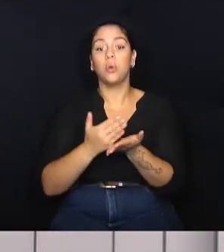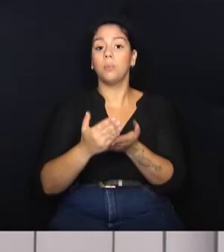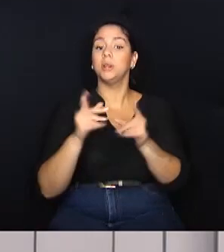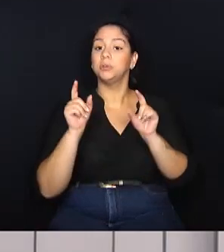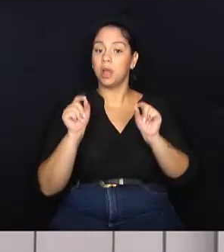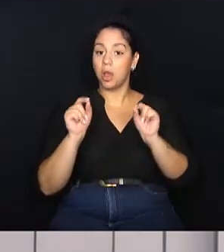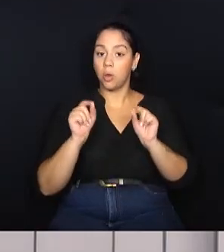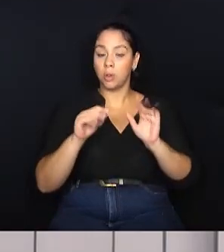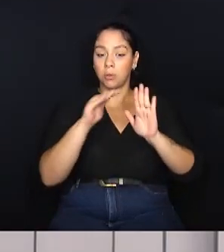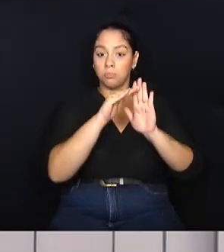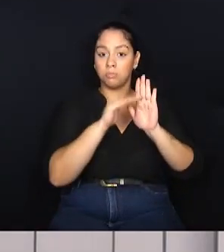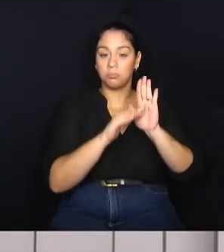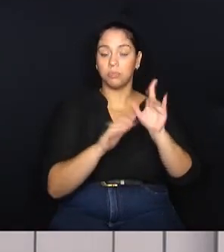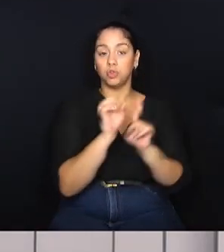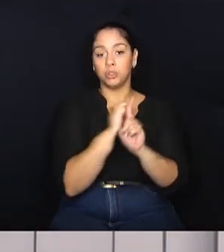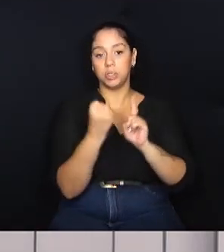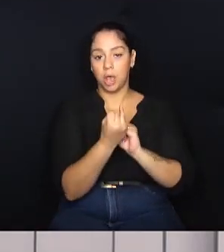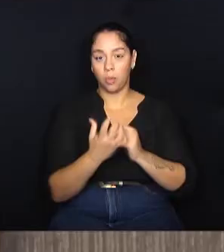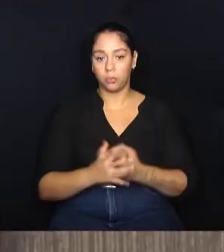critérios sociais.